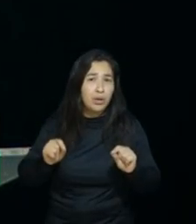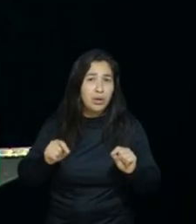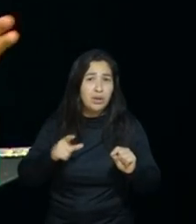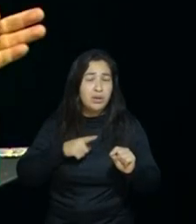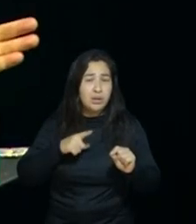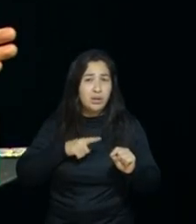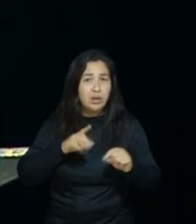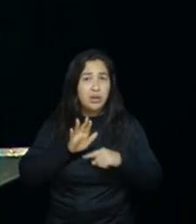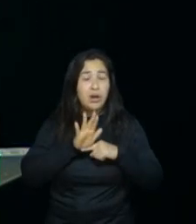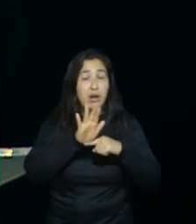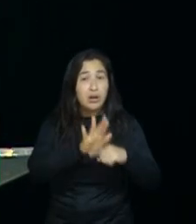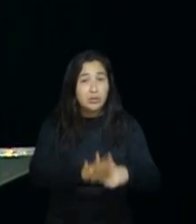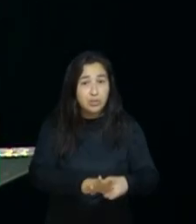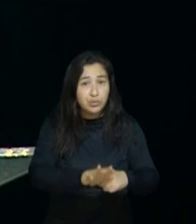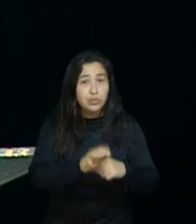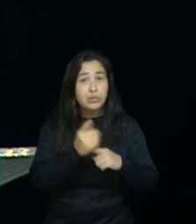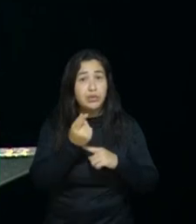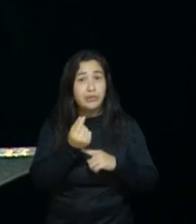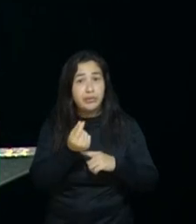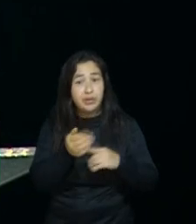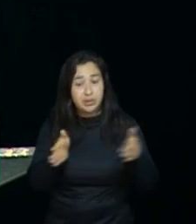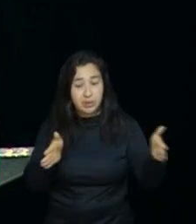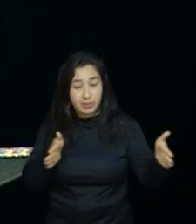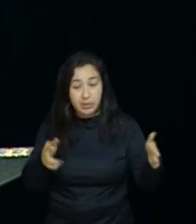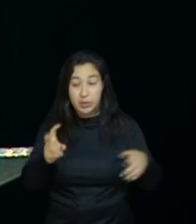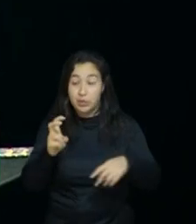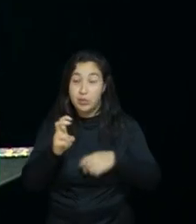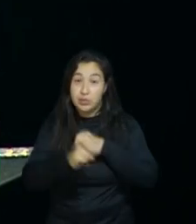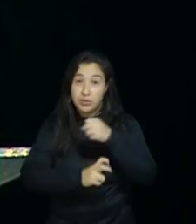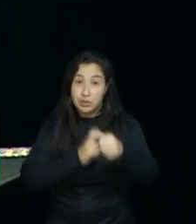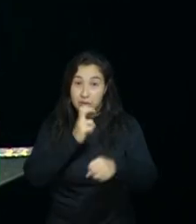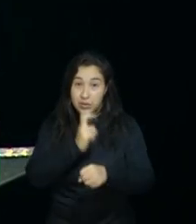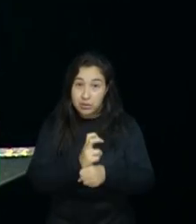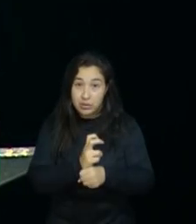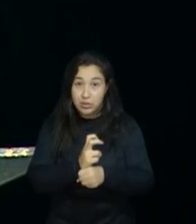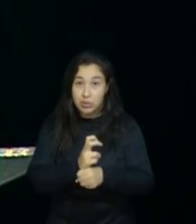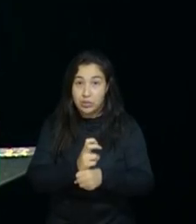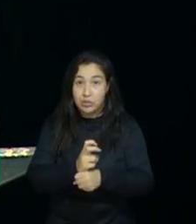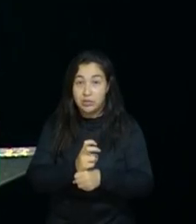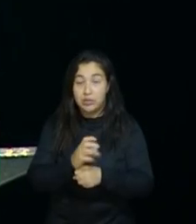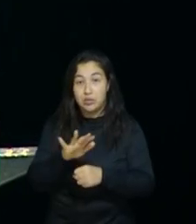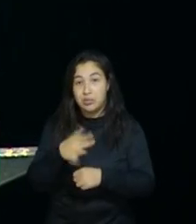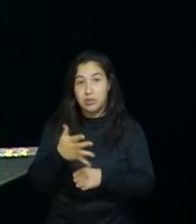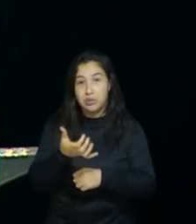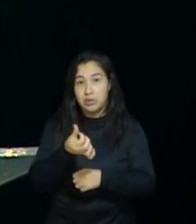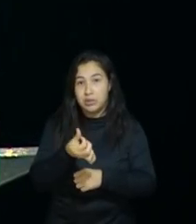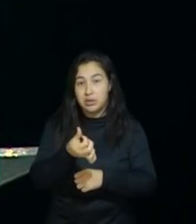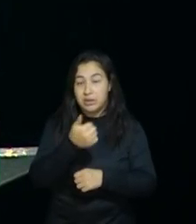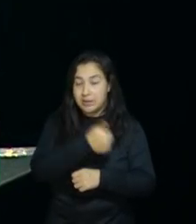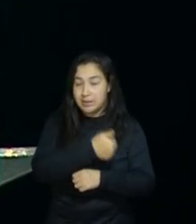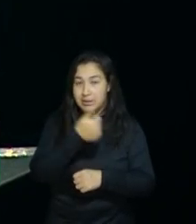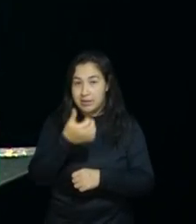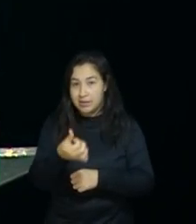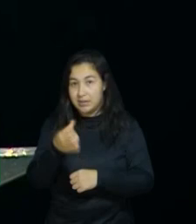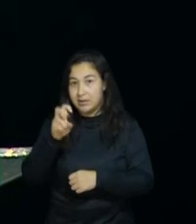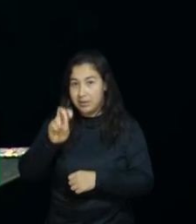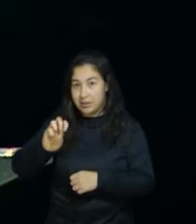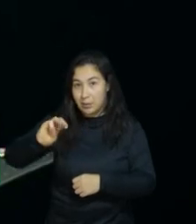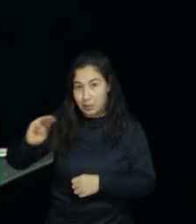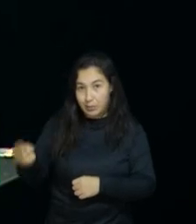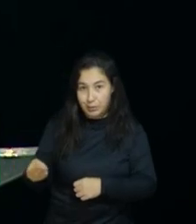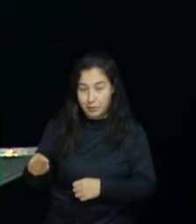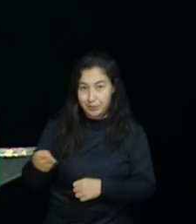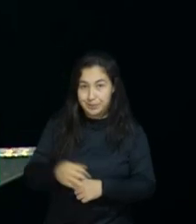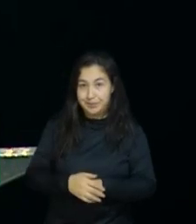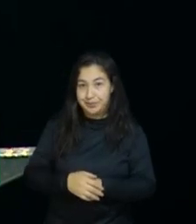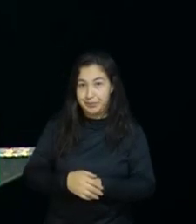bolsas nesse mesmo período de 5 anos, aí, na ordem de 165 milhões. Só no segundo semestre de 2023